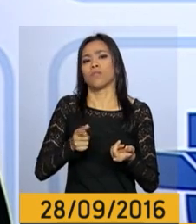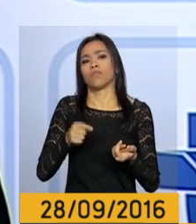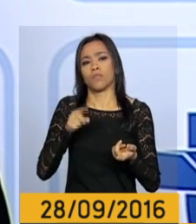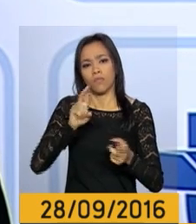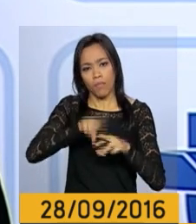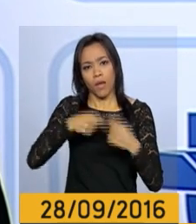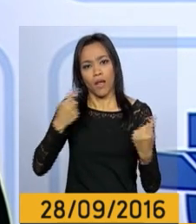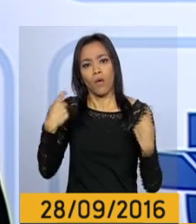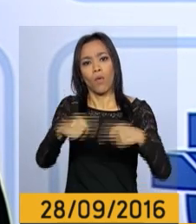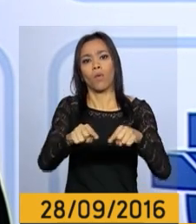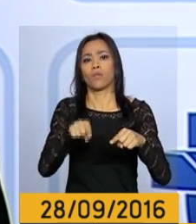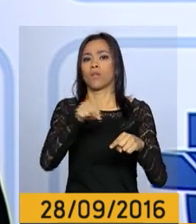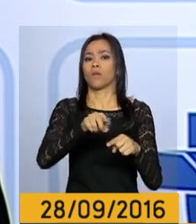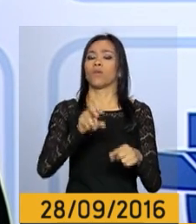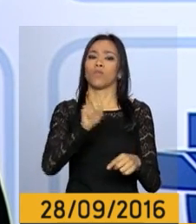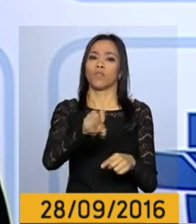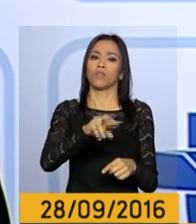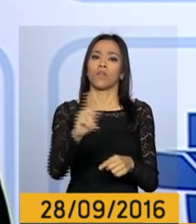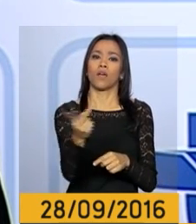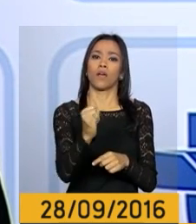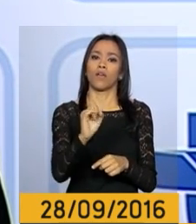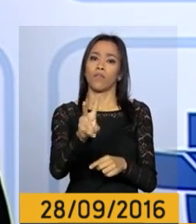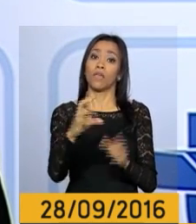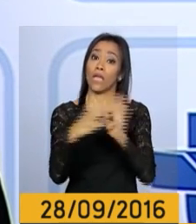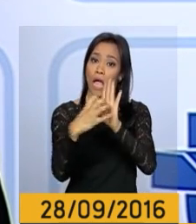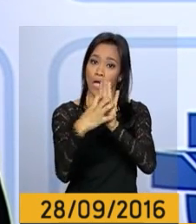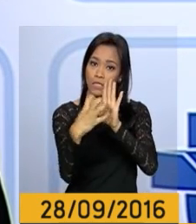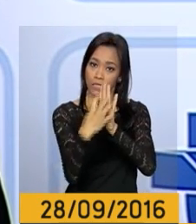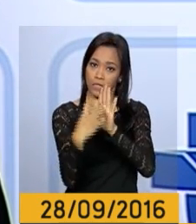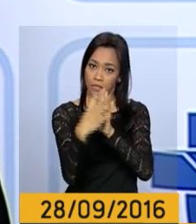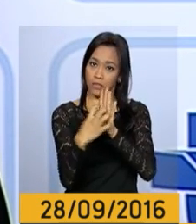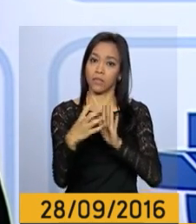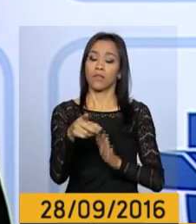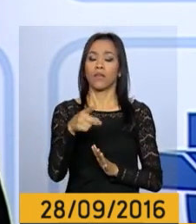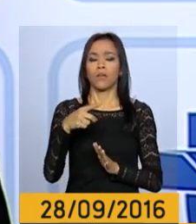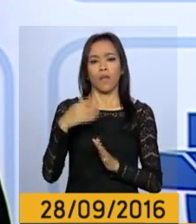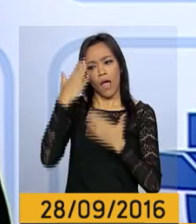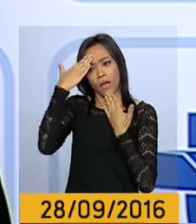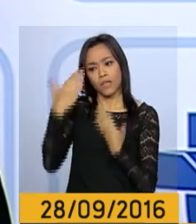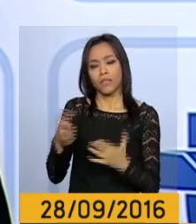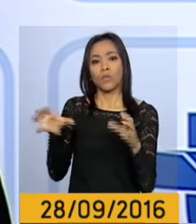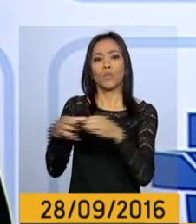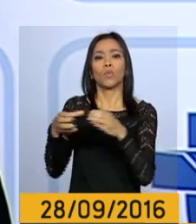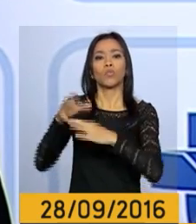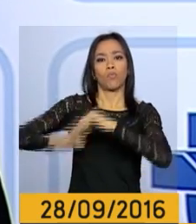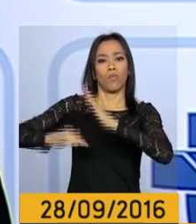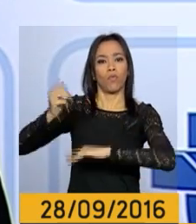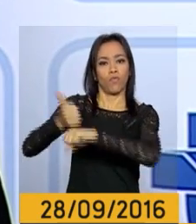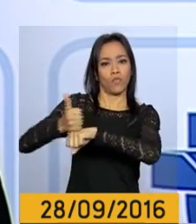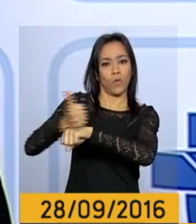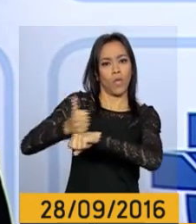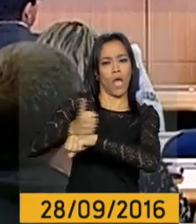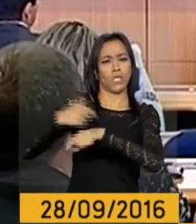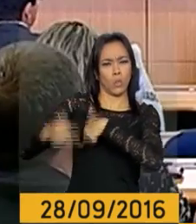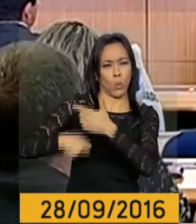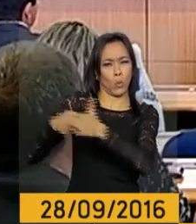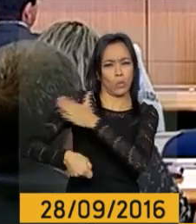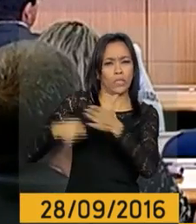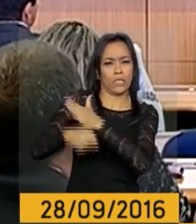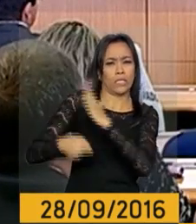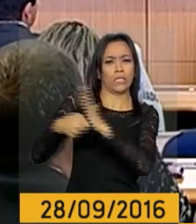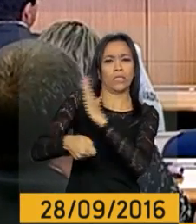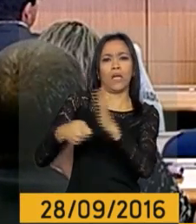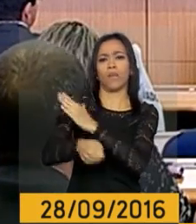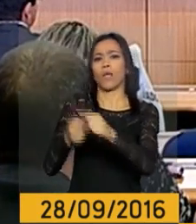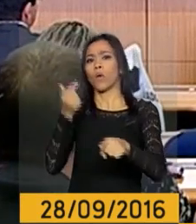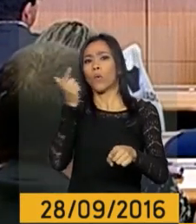e aids então eu quero agradecer aqui a nossa equipe que lutou muito por essa negociação os nossos departamentos de compra que fez